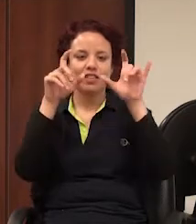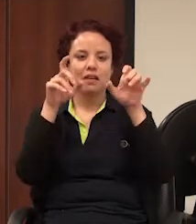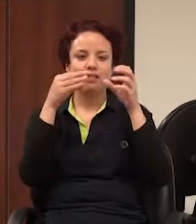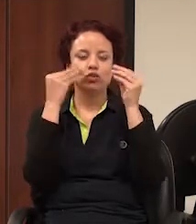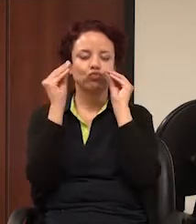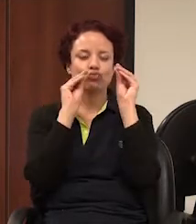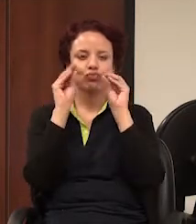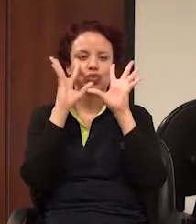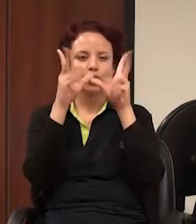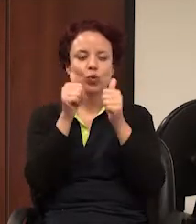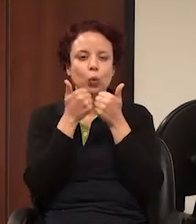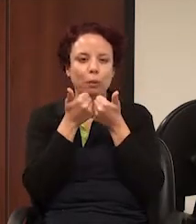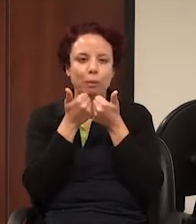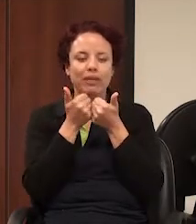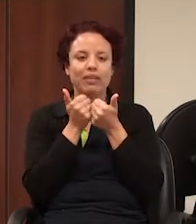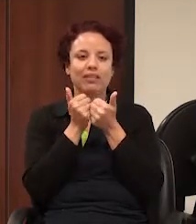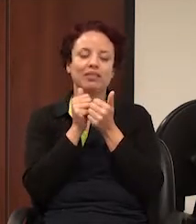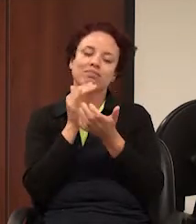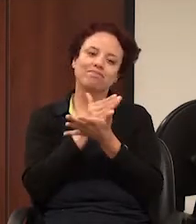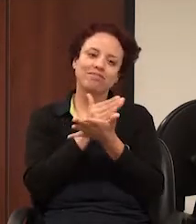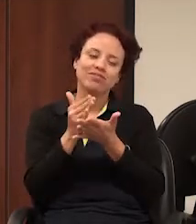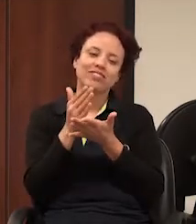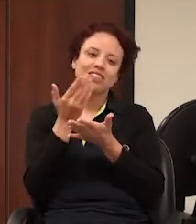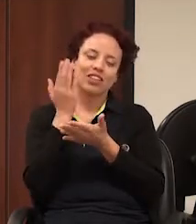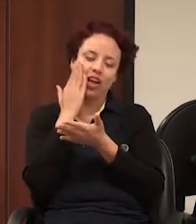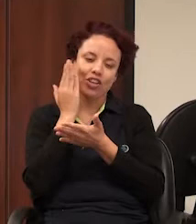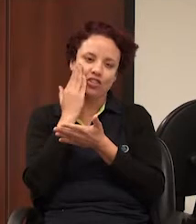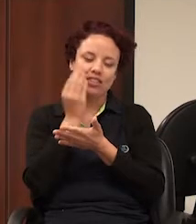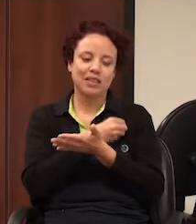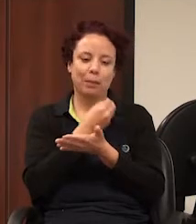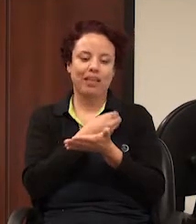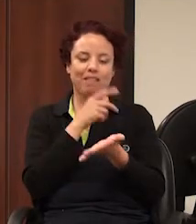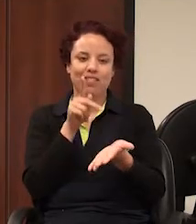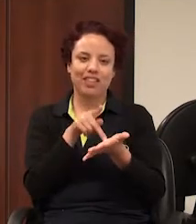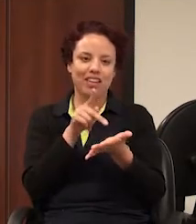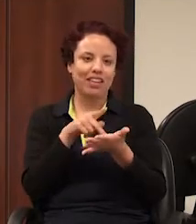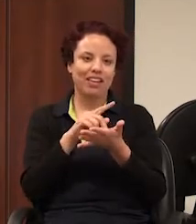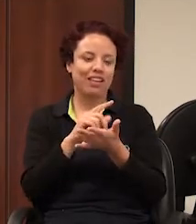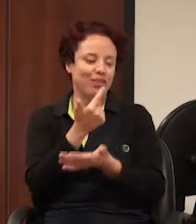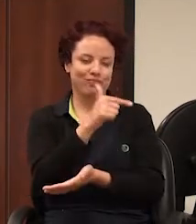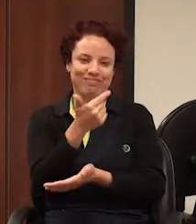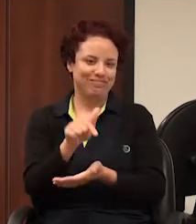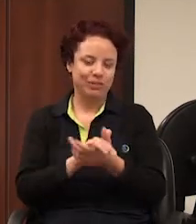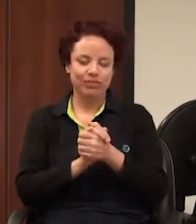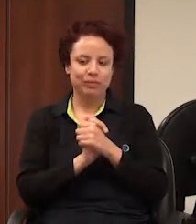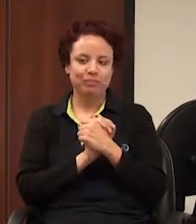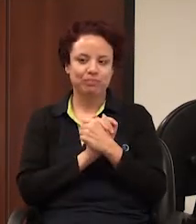aqui, muitas das vezes isso na vida real acaba não acontecendo.